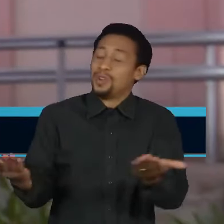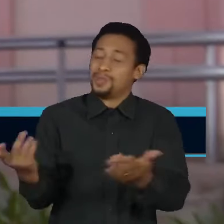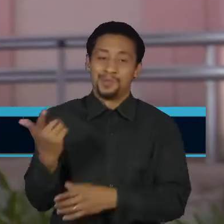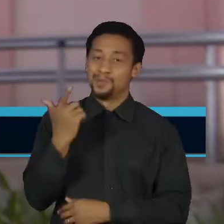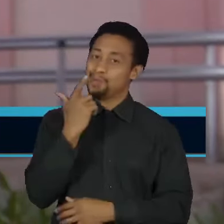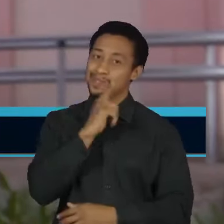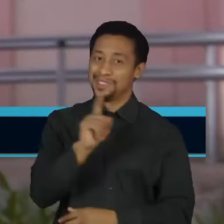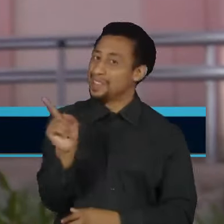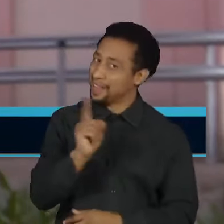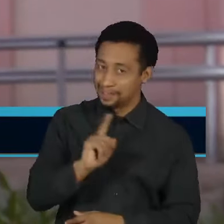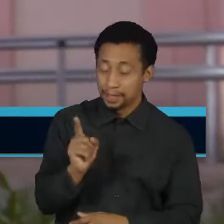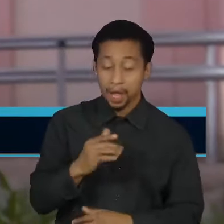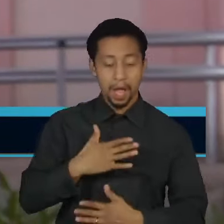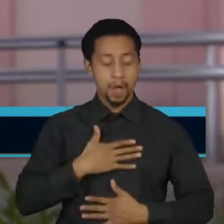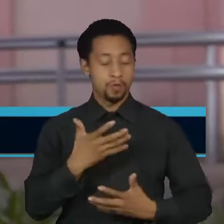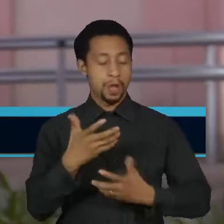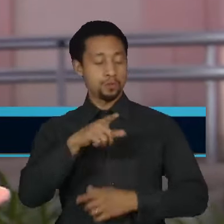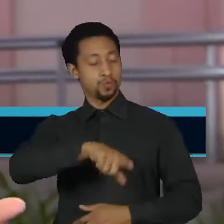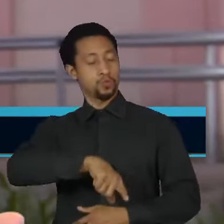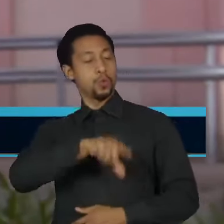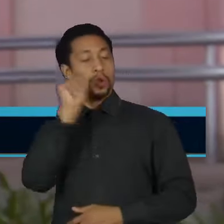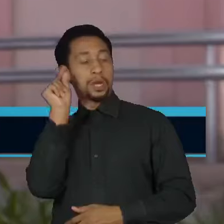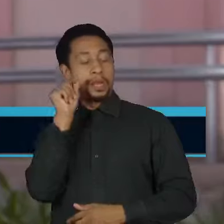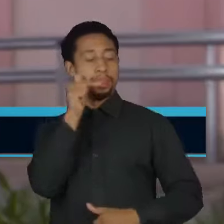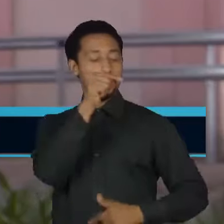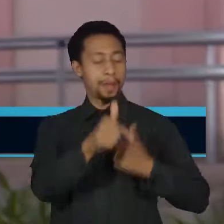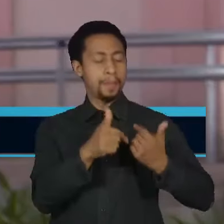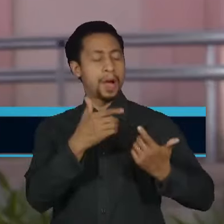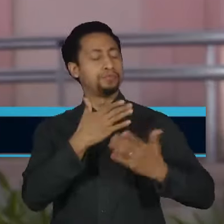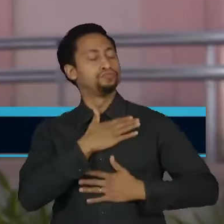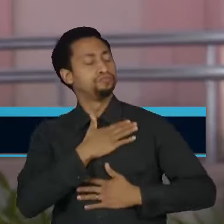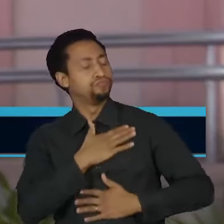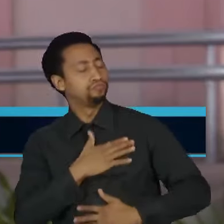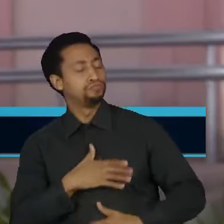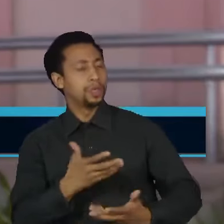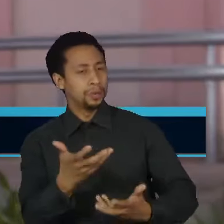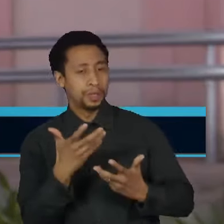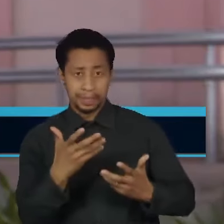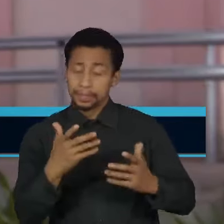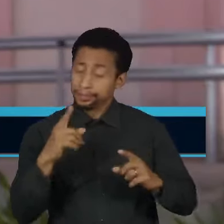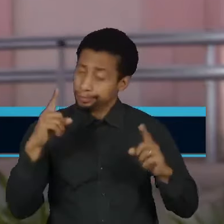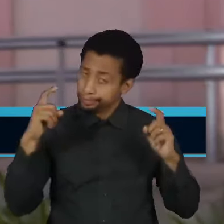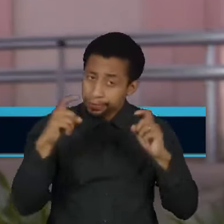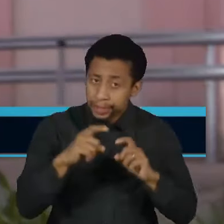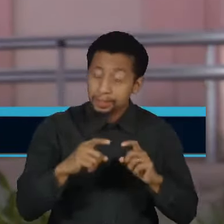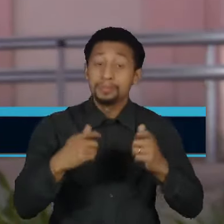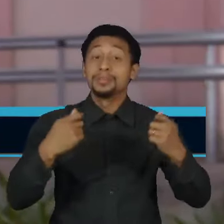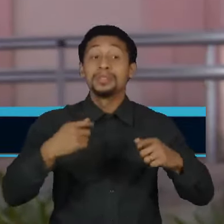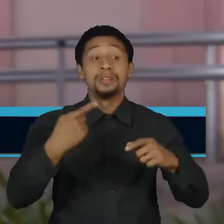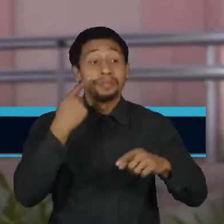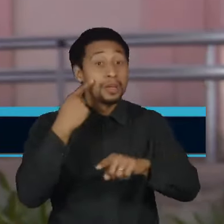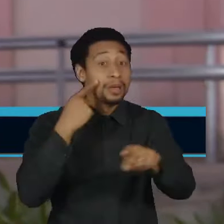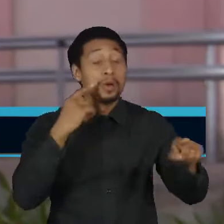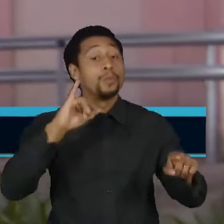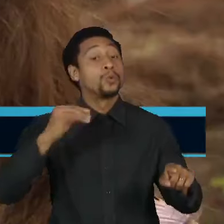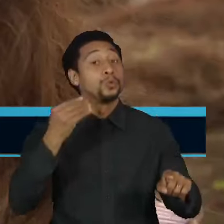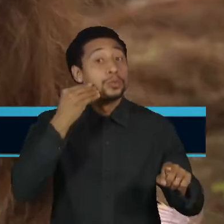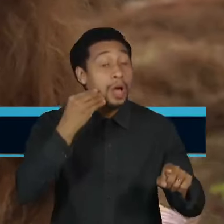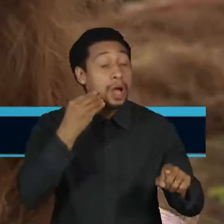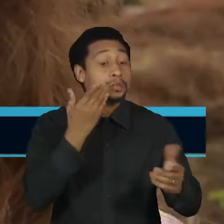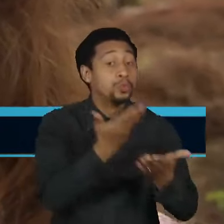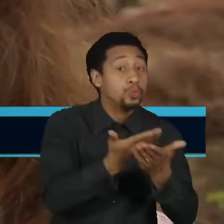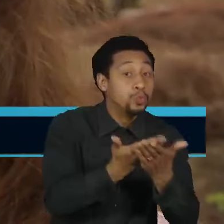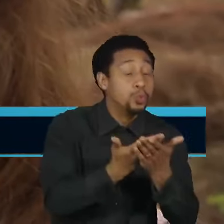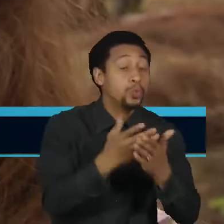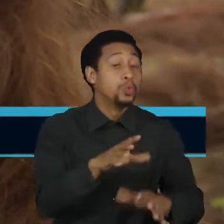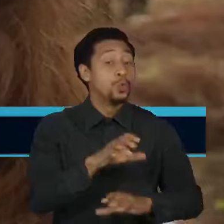escolha normalmente vem das oportunidades educacionais que cada um deles tem. A